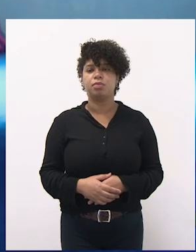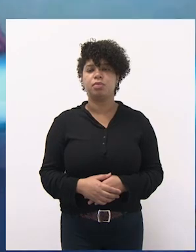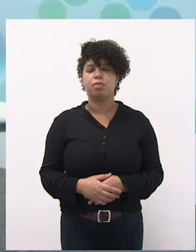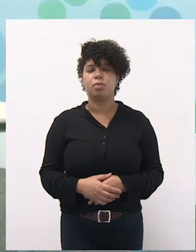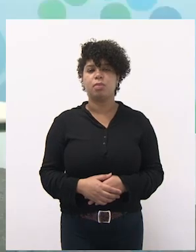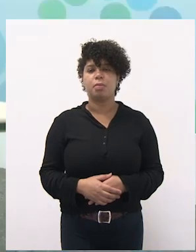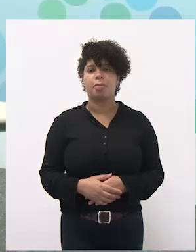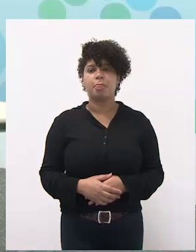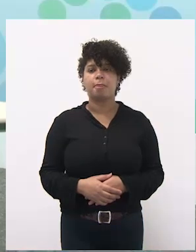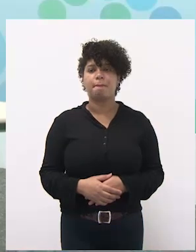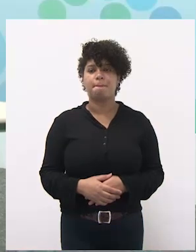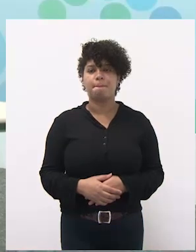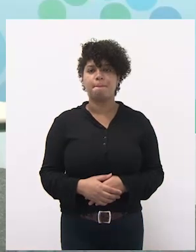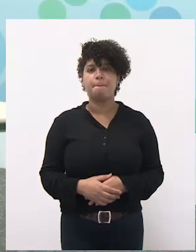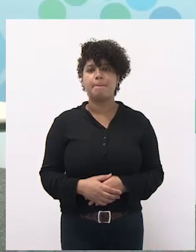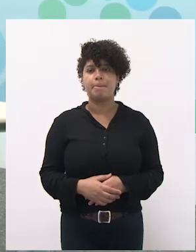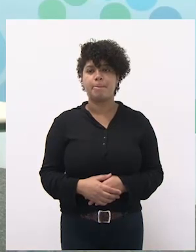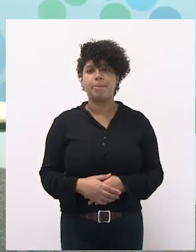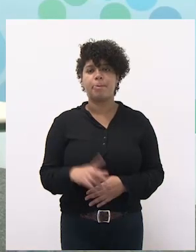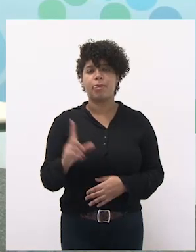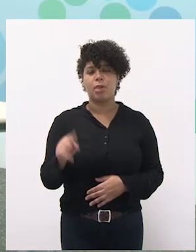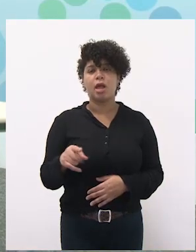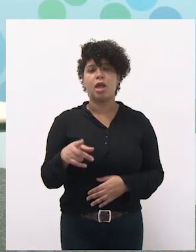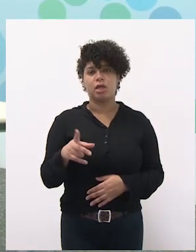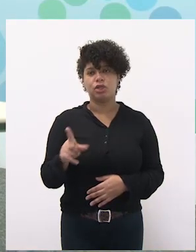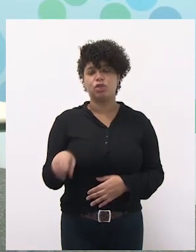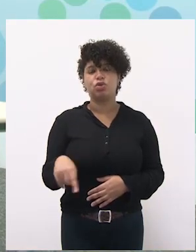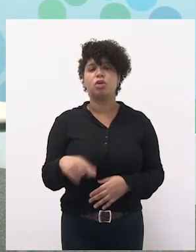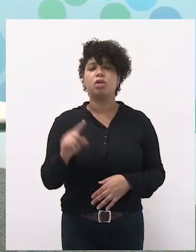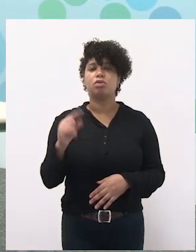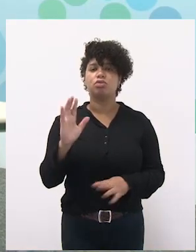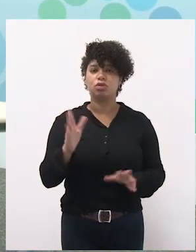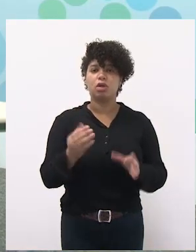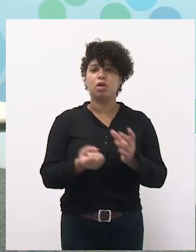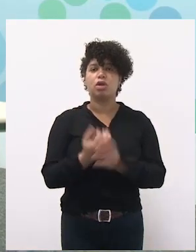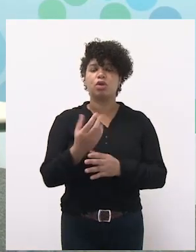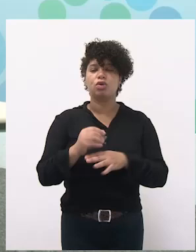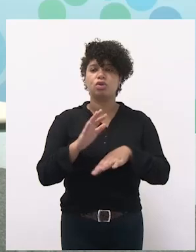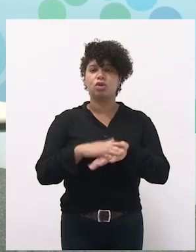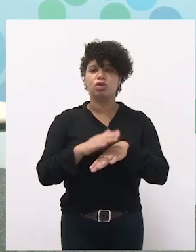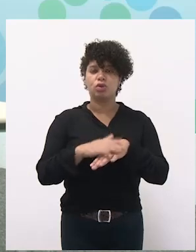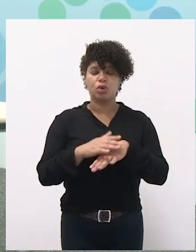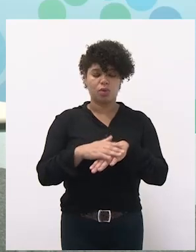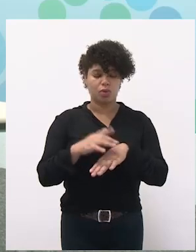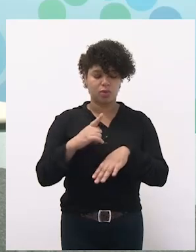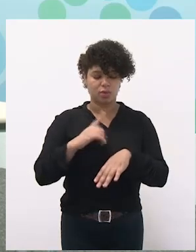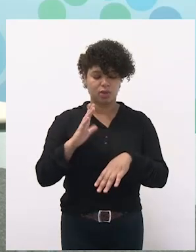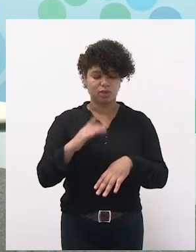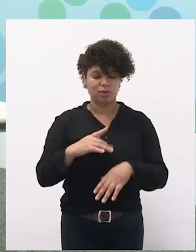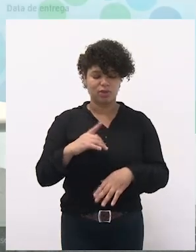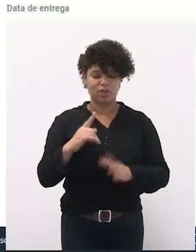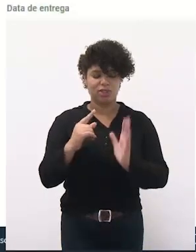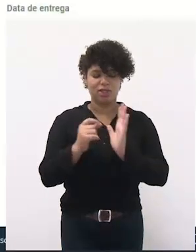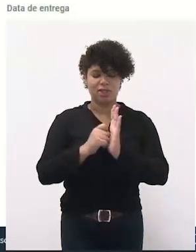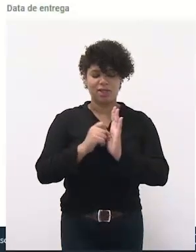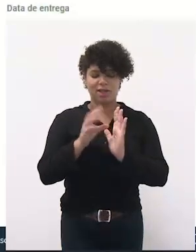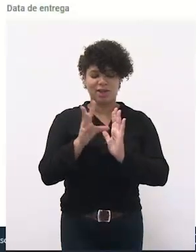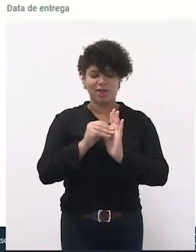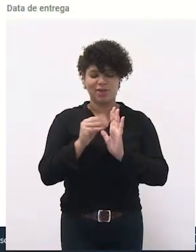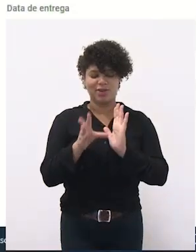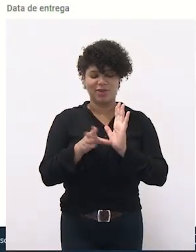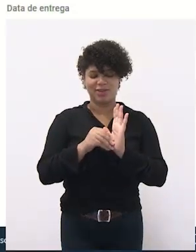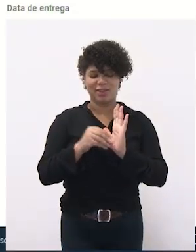isso aí. Então, depois que você criou, né, a sua atividade, colocou o conteúdo, é a